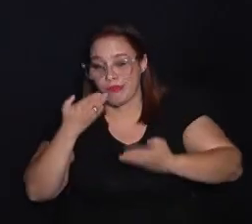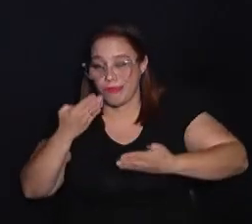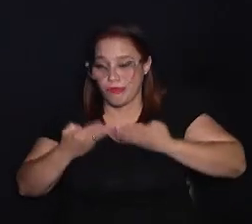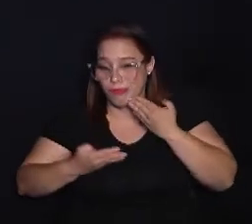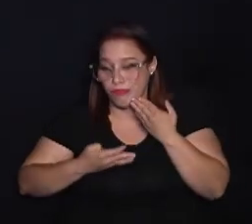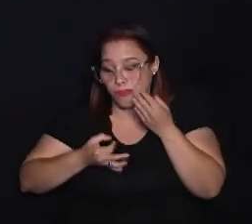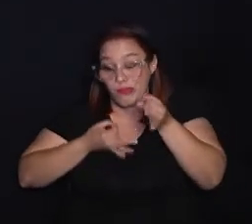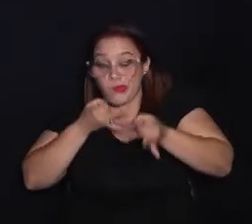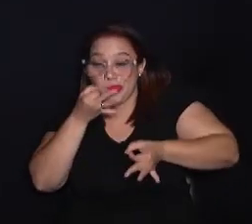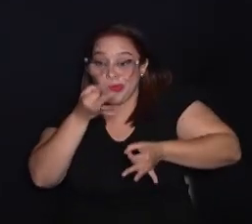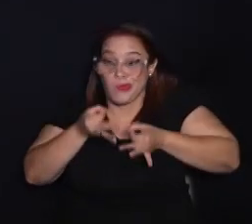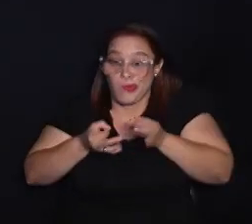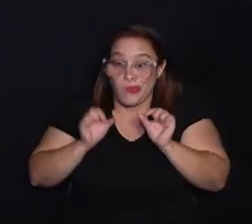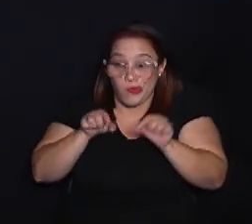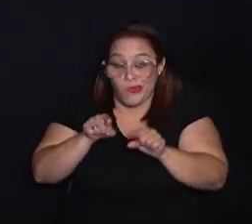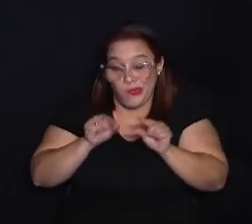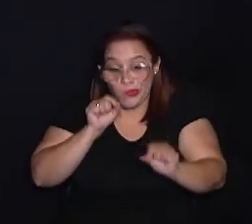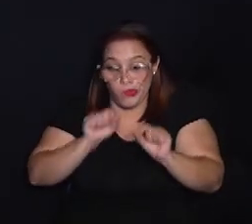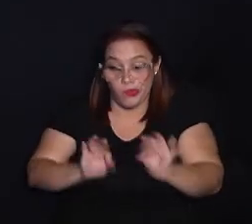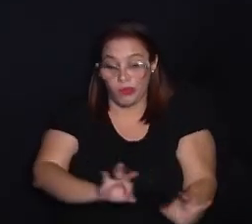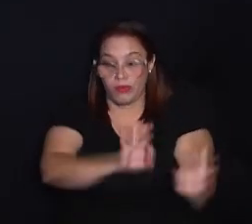celular,